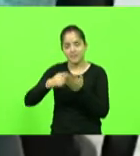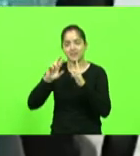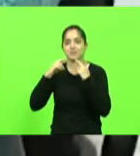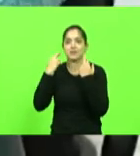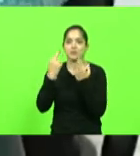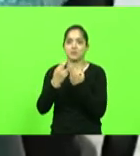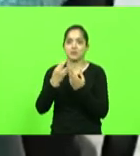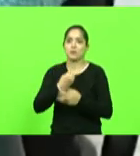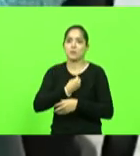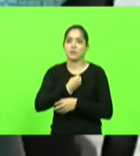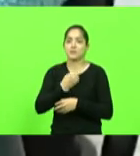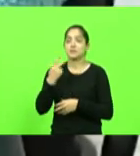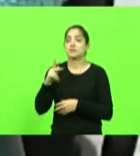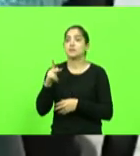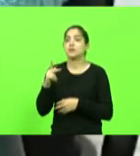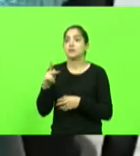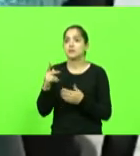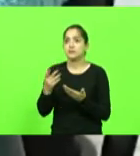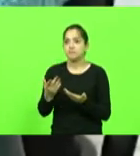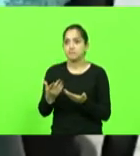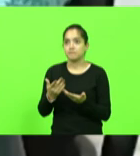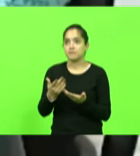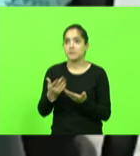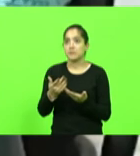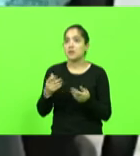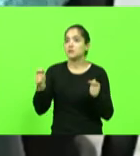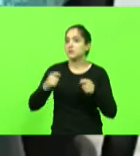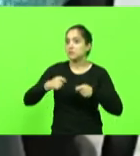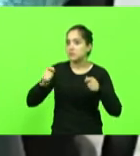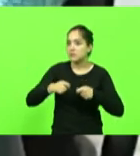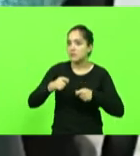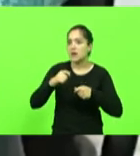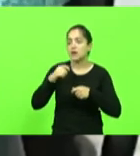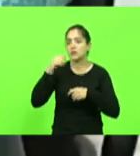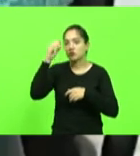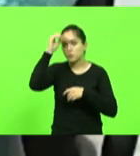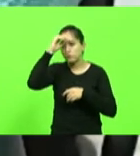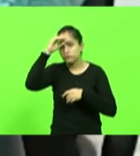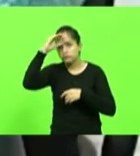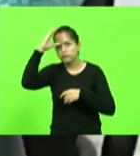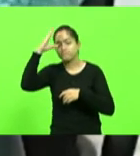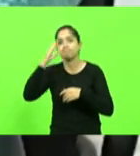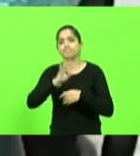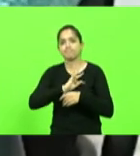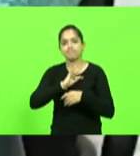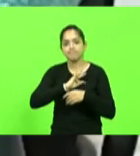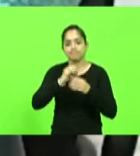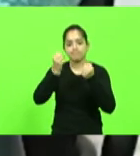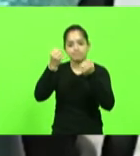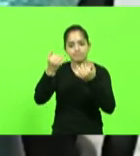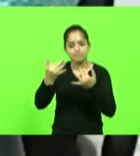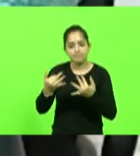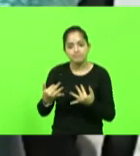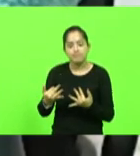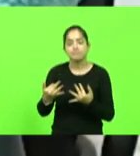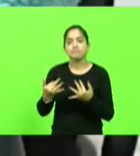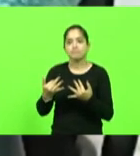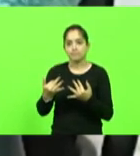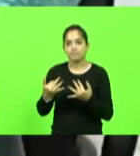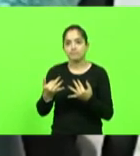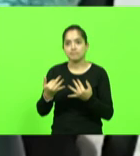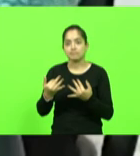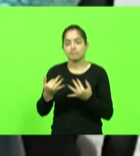com a presença dele. Mas a nossa capacidade, nosso conhecimento técnico de tudo que vocês trouxeram não é nada diferente. É isso que eu